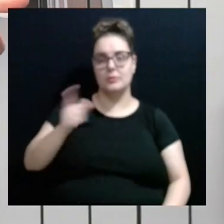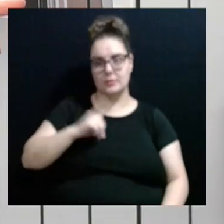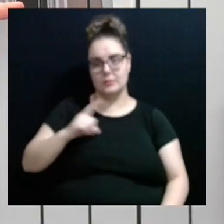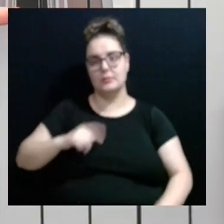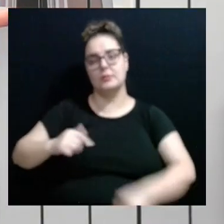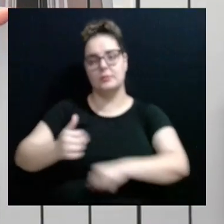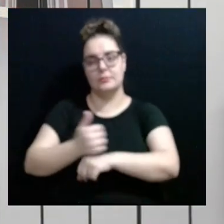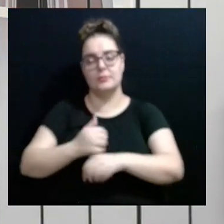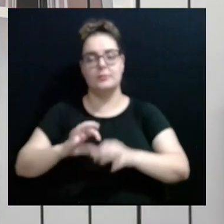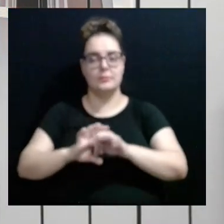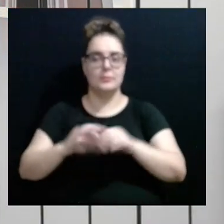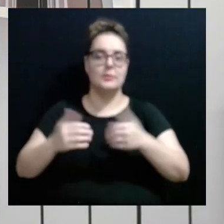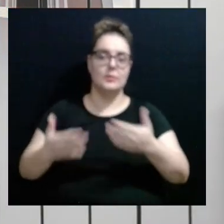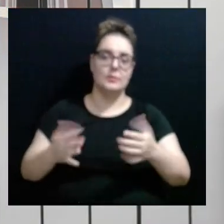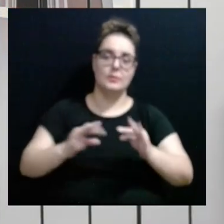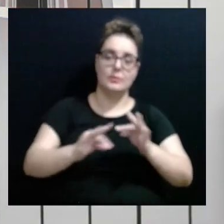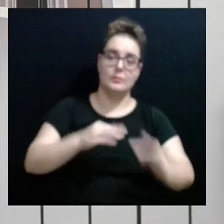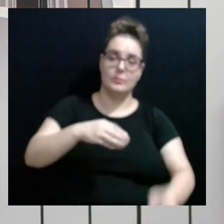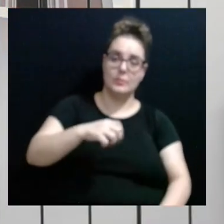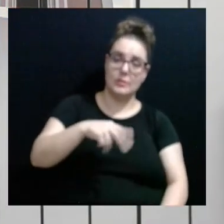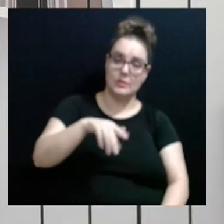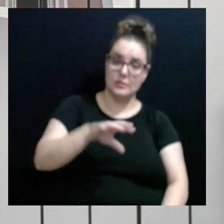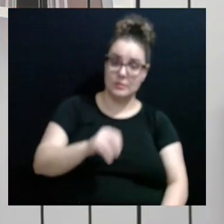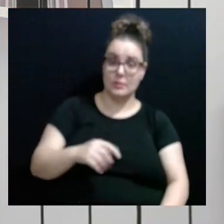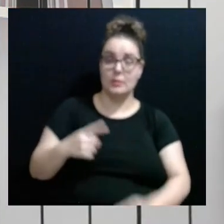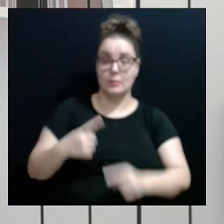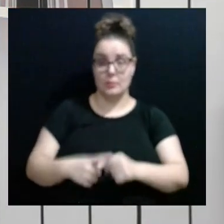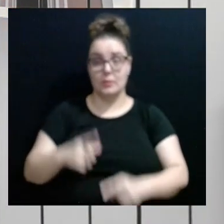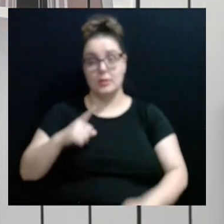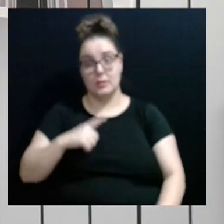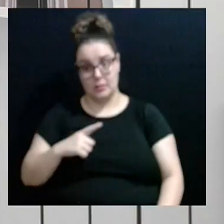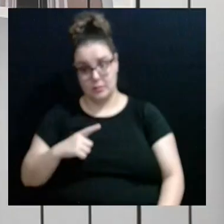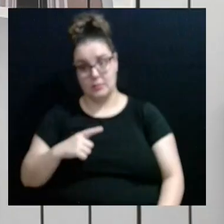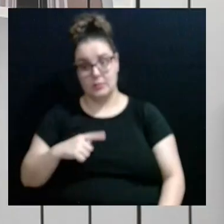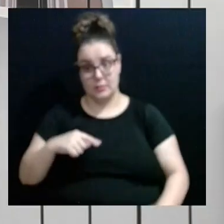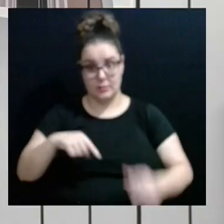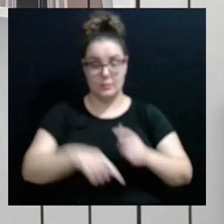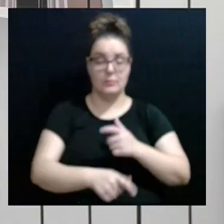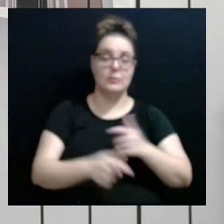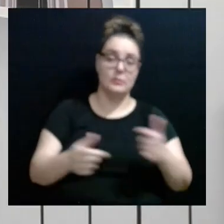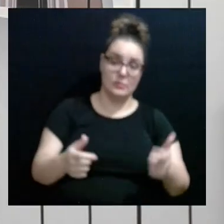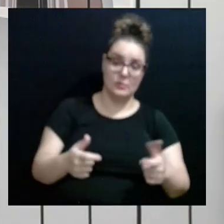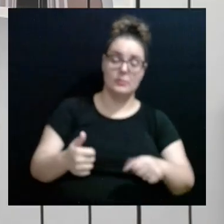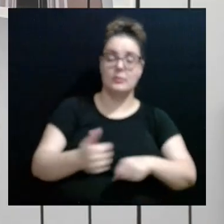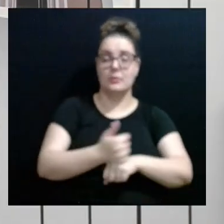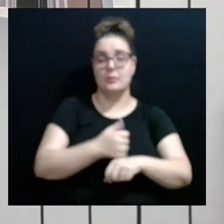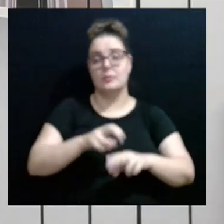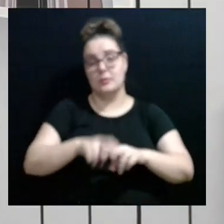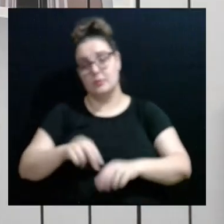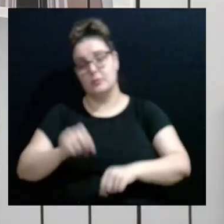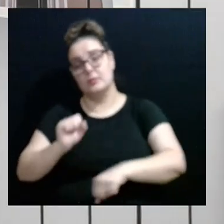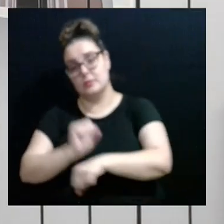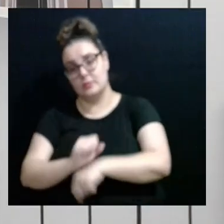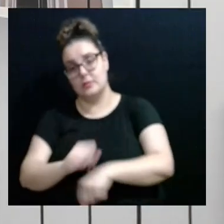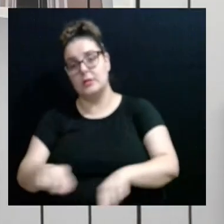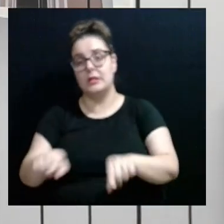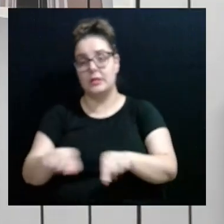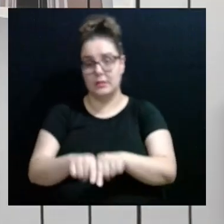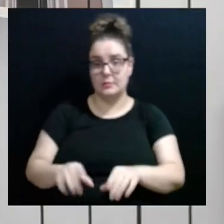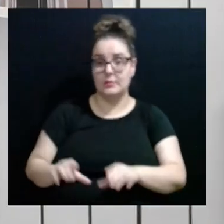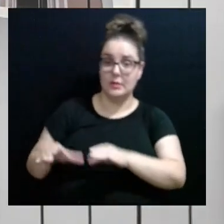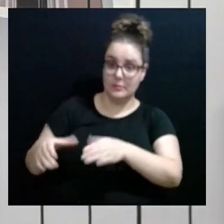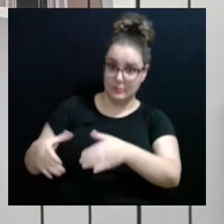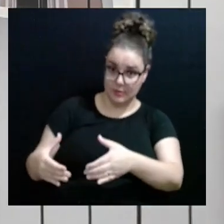disposição do técnico Marcelo Fernandes, porque daí você tem uma profundidade maior de atletas no banco de reservas e também na equipe